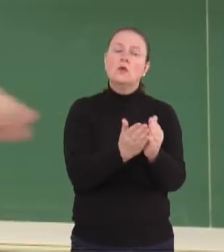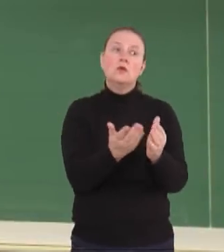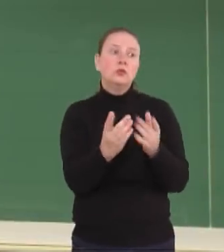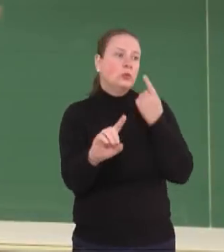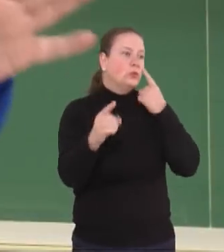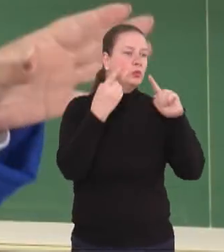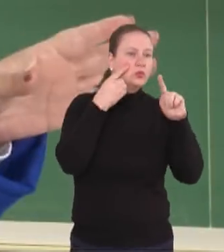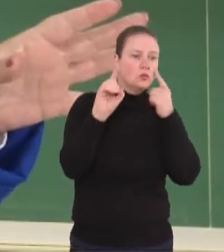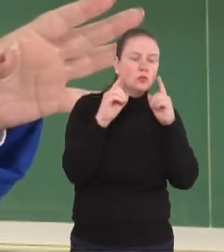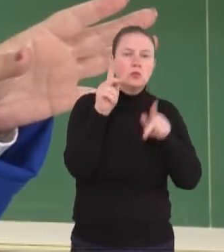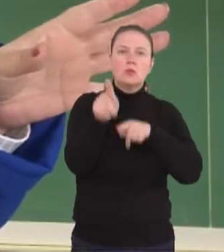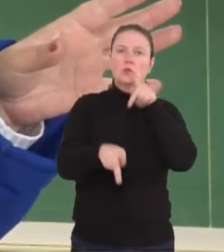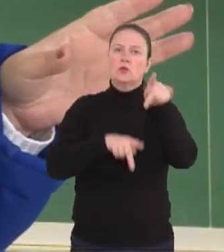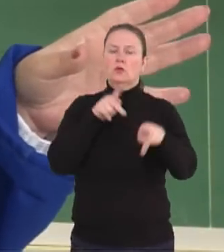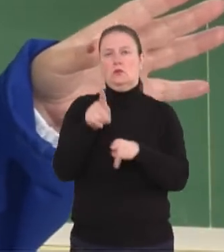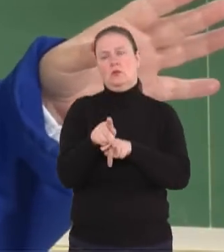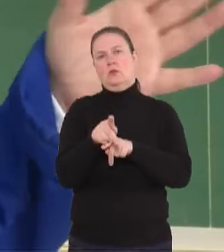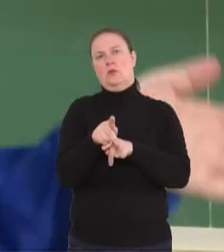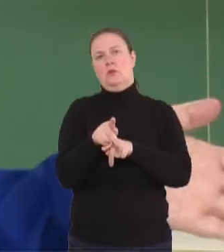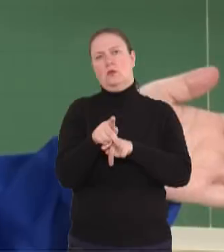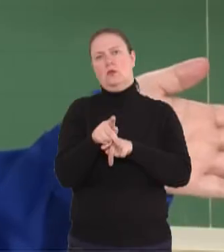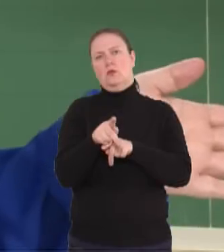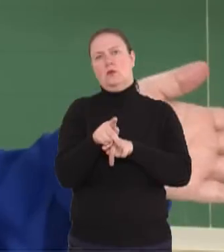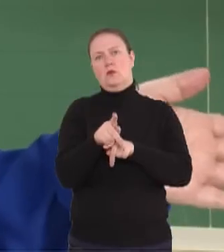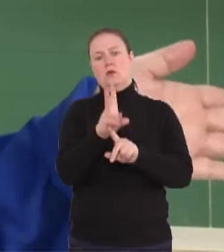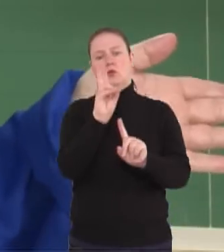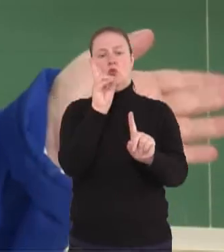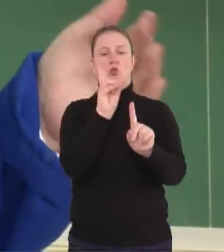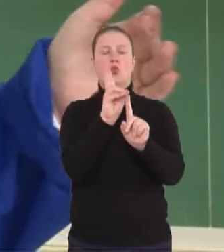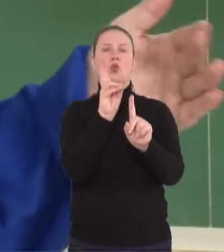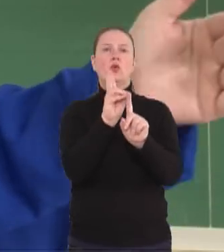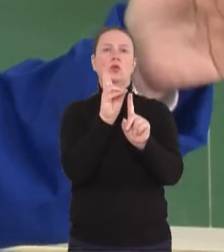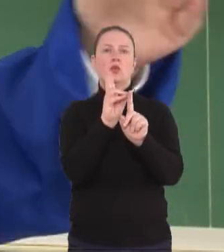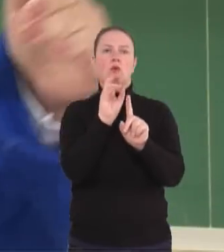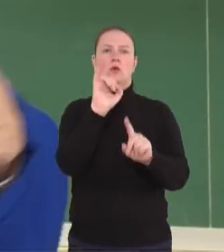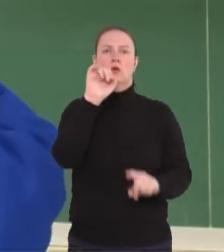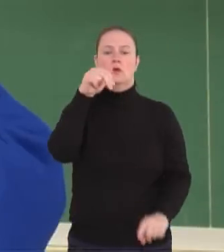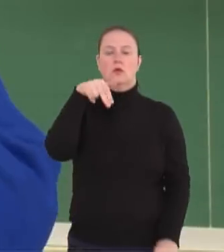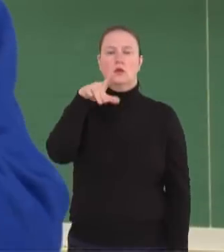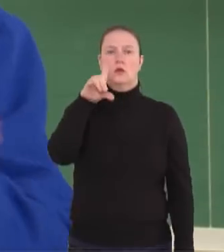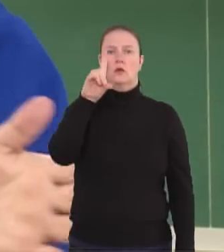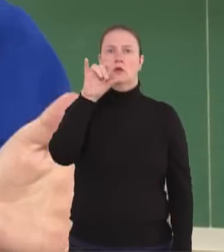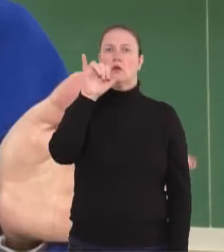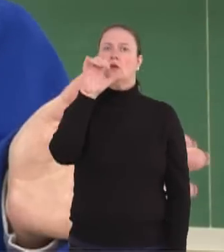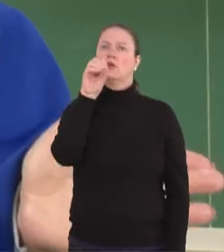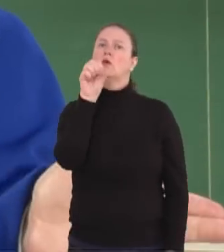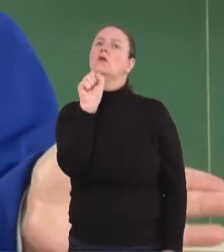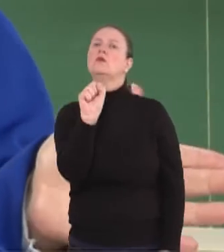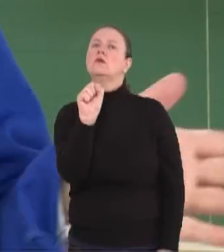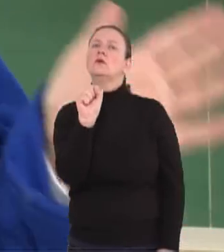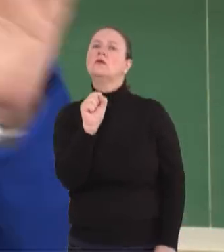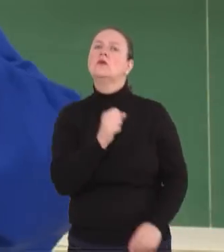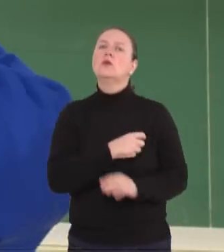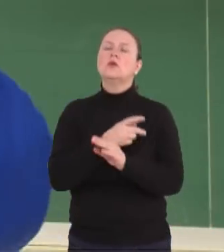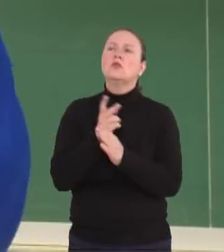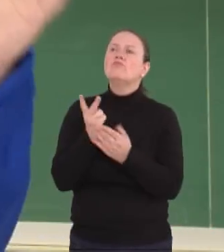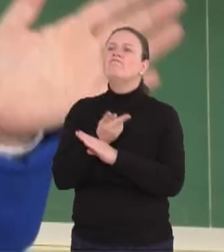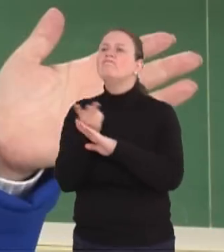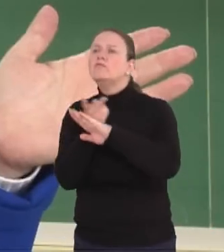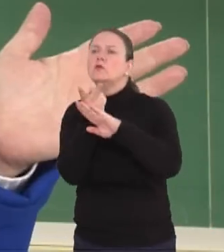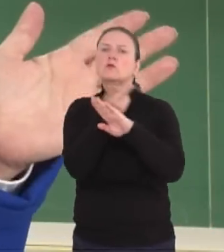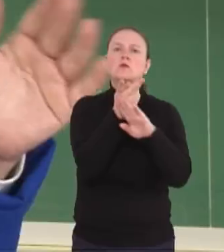povo, né, que no início eles chamaram de índios, até porque estavam procurando os caminhos para as Índias, né, e quando viram aquele